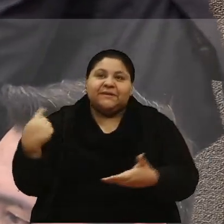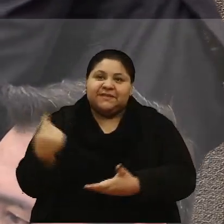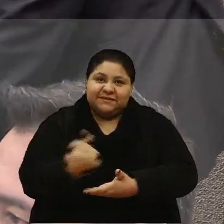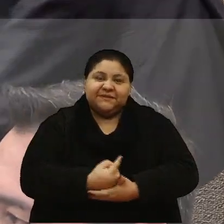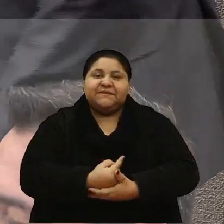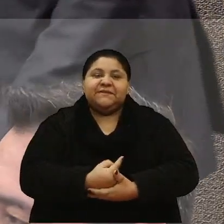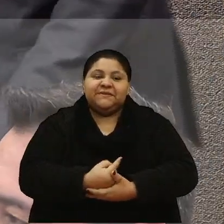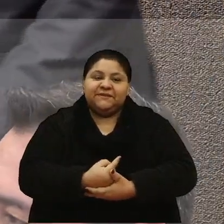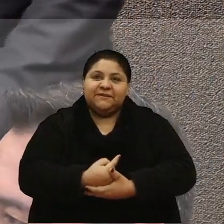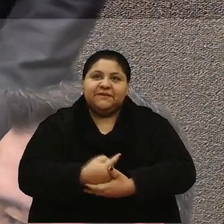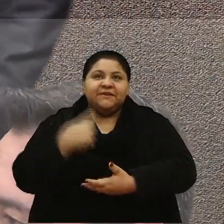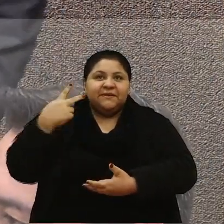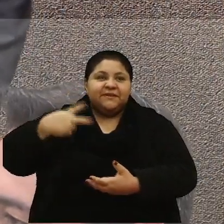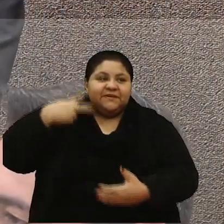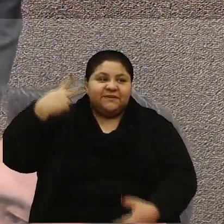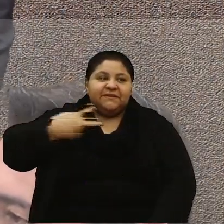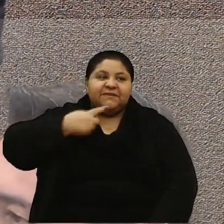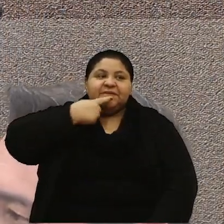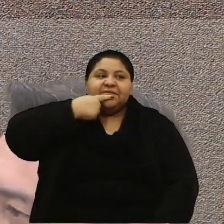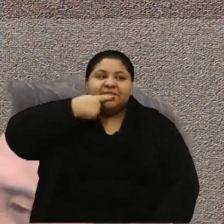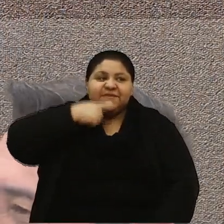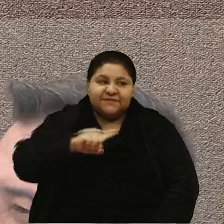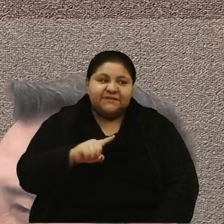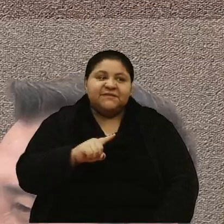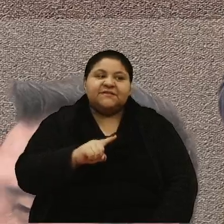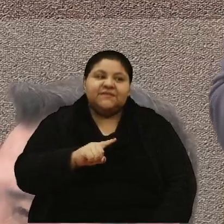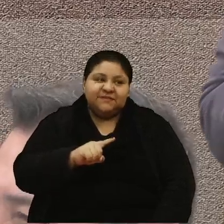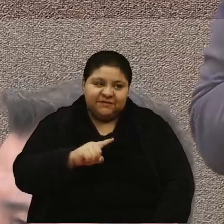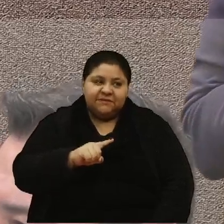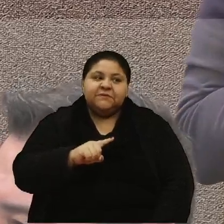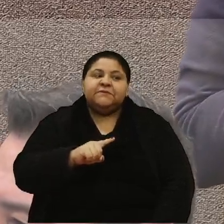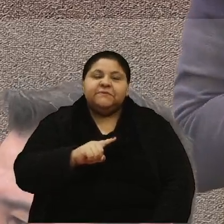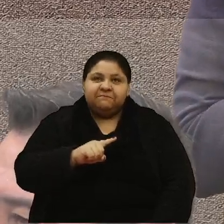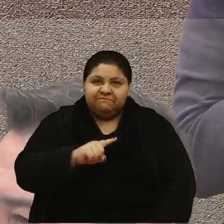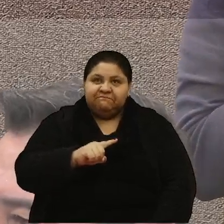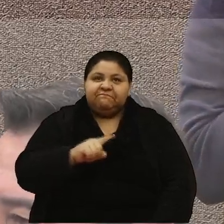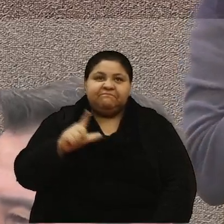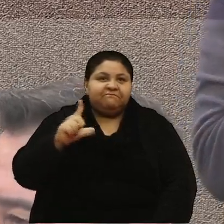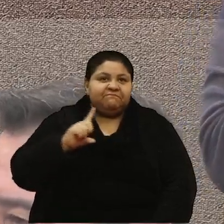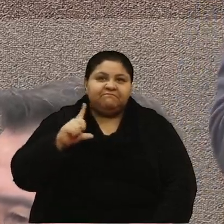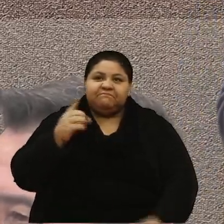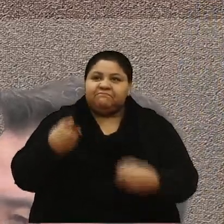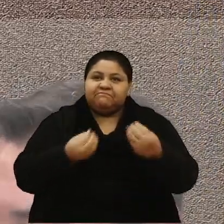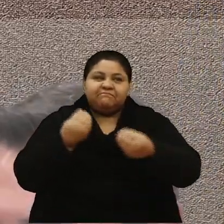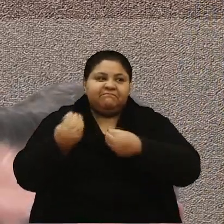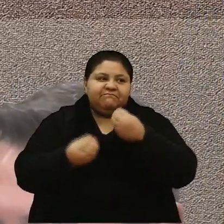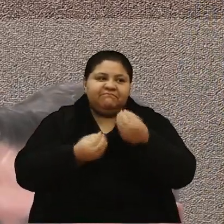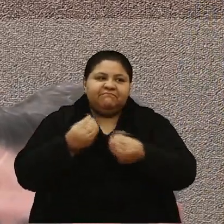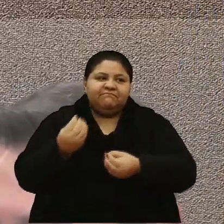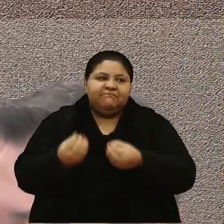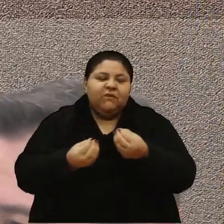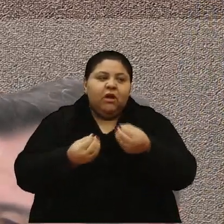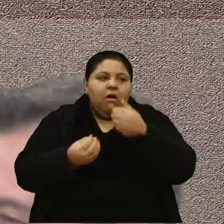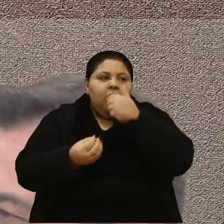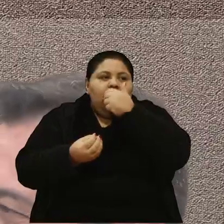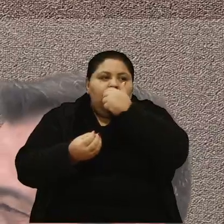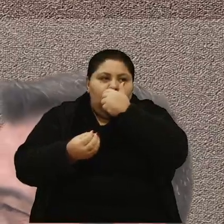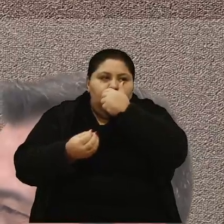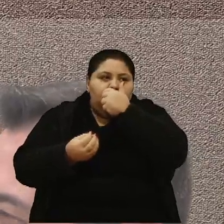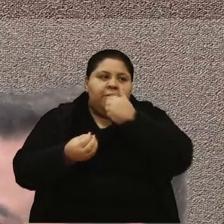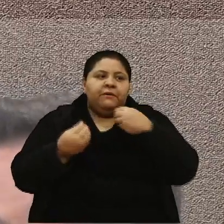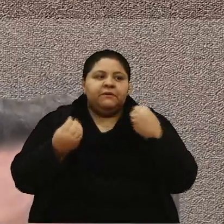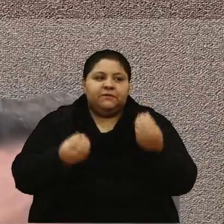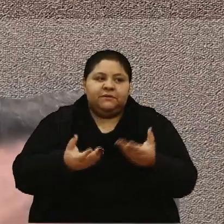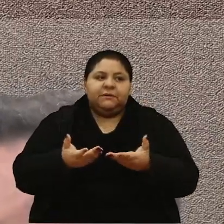o vereador Caleb dizer que se sente velho. Esse Caleb, quando não tem nem 30 anos, é complicado para a gente que tem 61, né? Que vamos dizer o